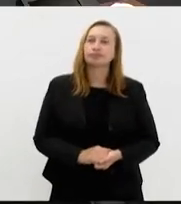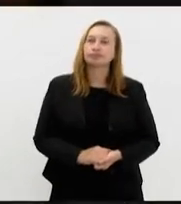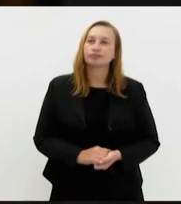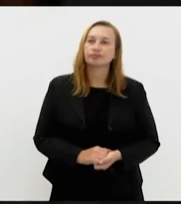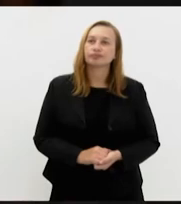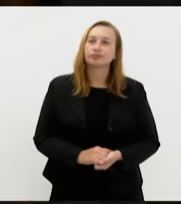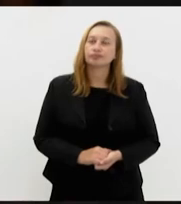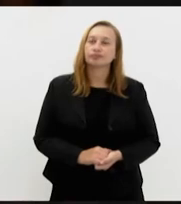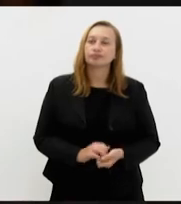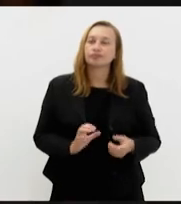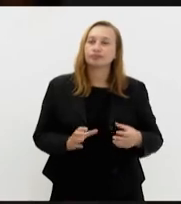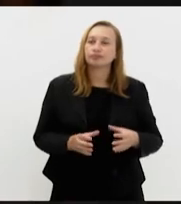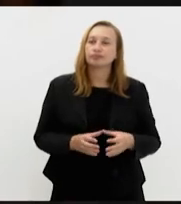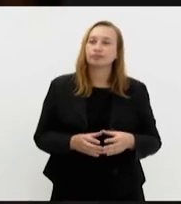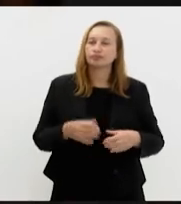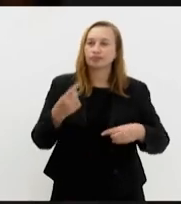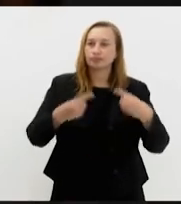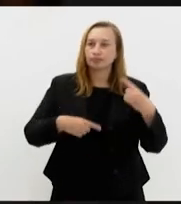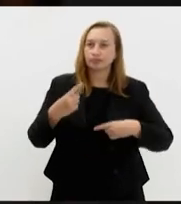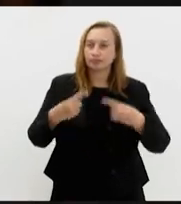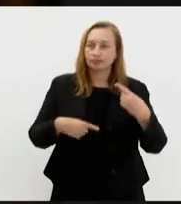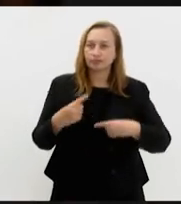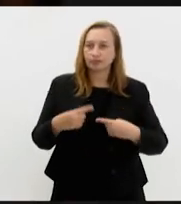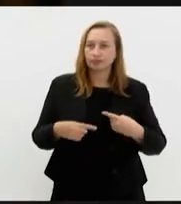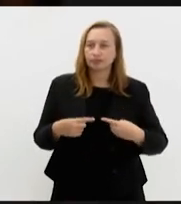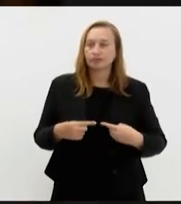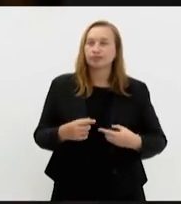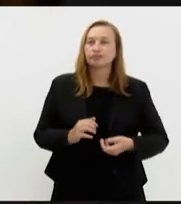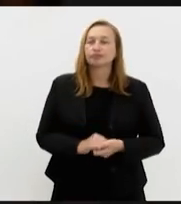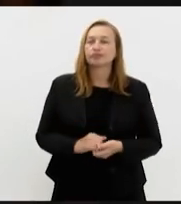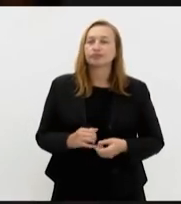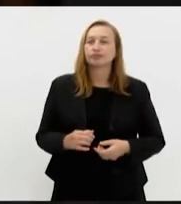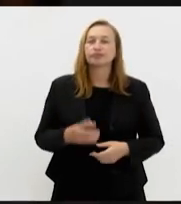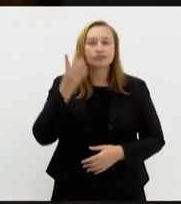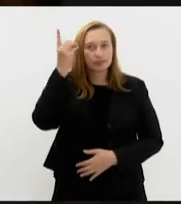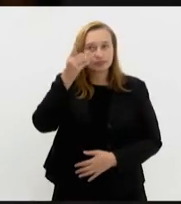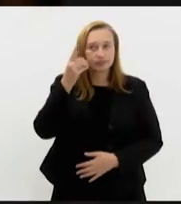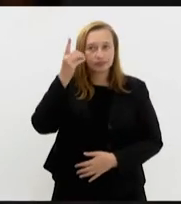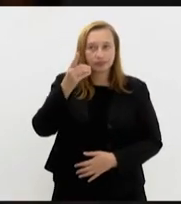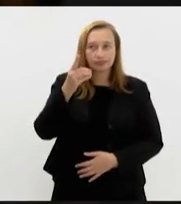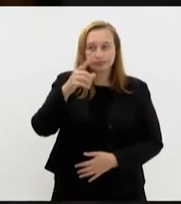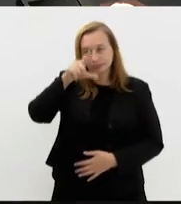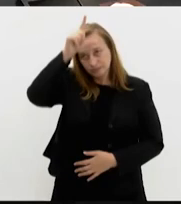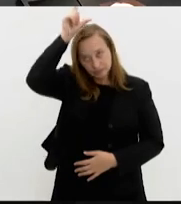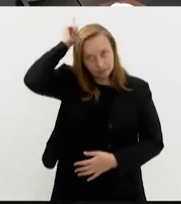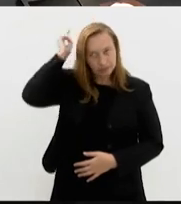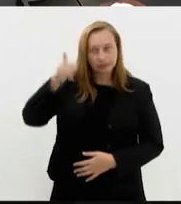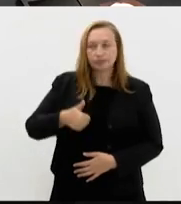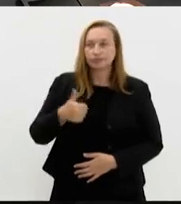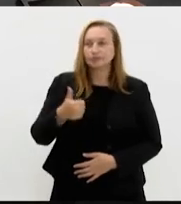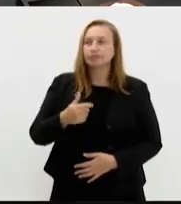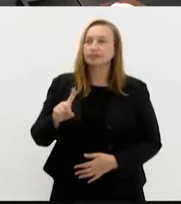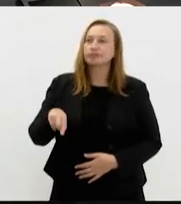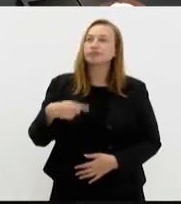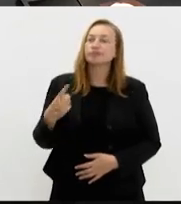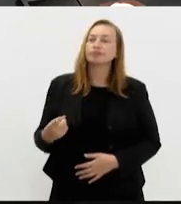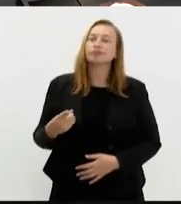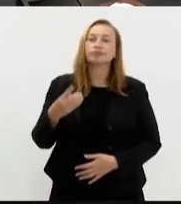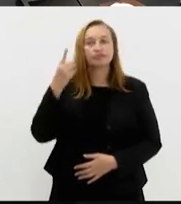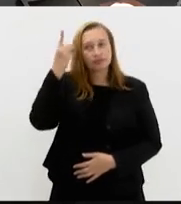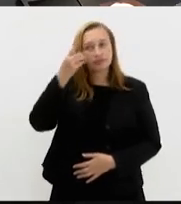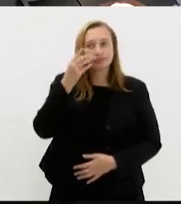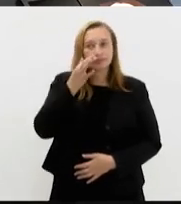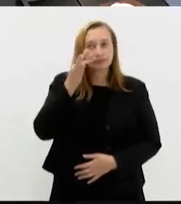Com os pareceres emitidos em discussão, para discutir o deputado Luiz Paulo, primeiro orador. Logo em seguida, deputado Flávio